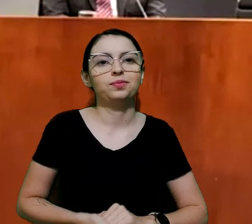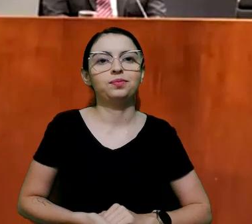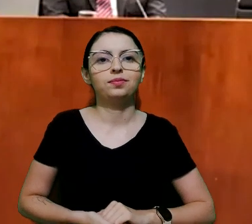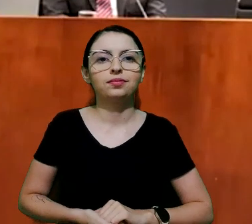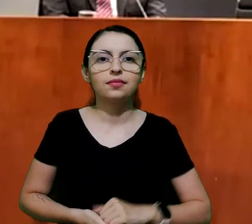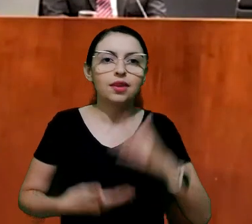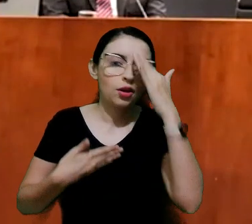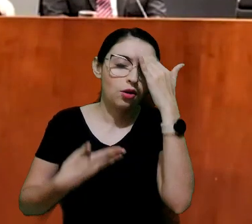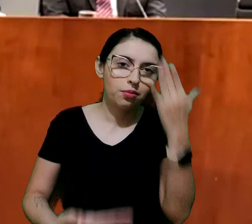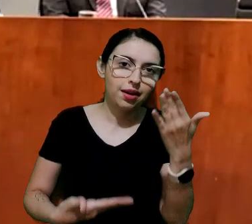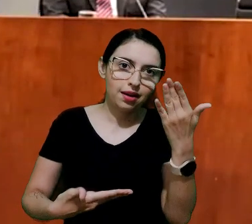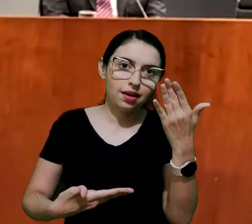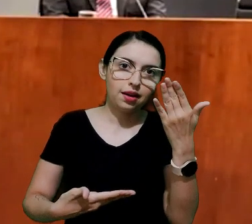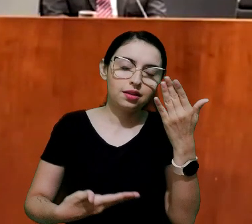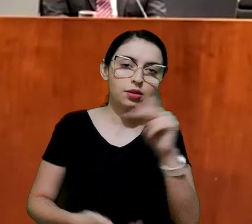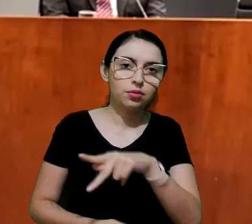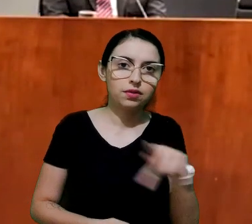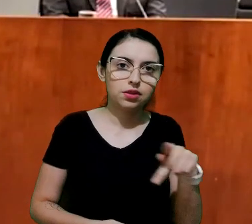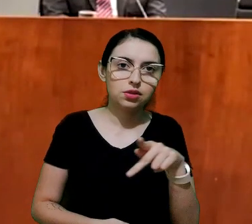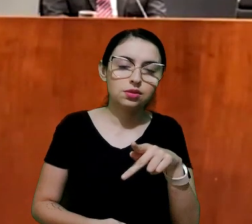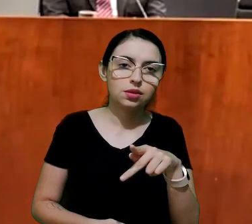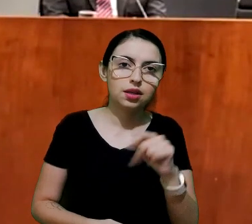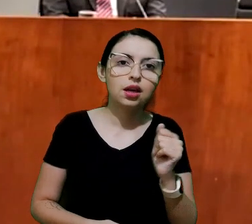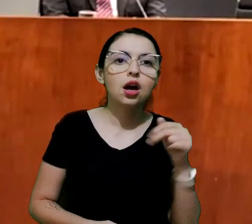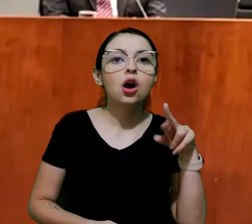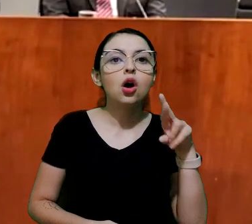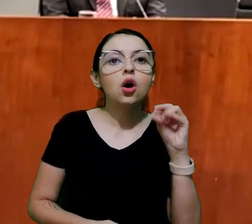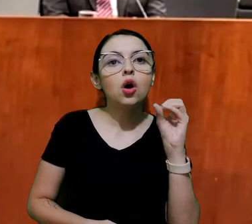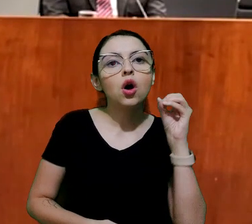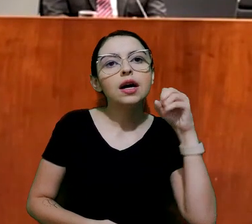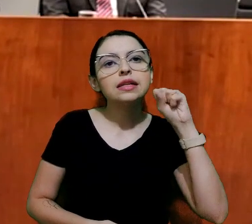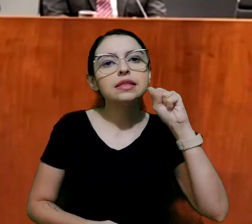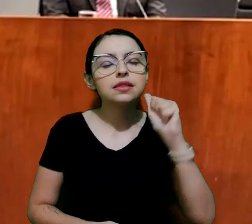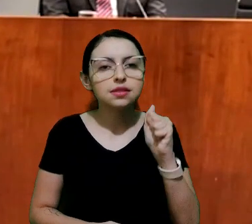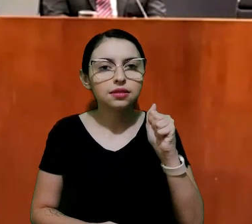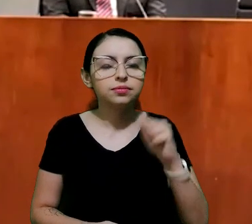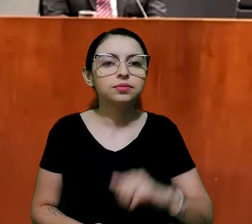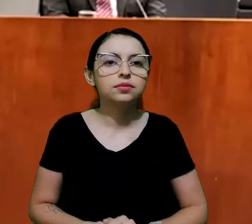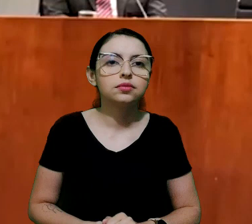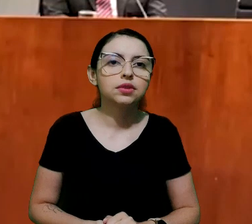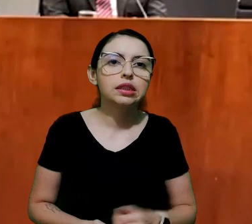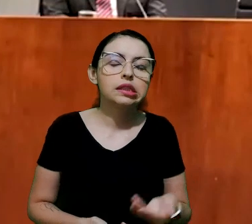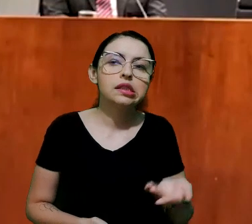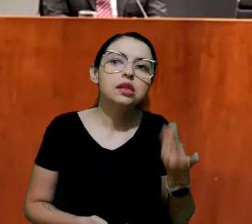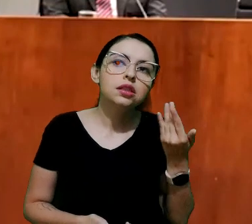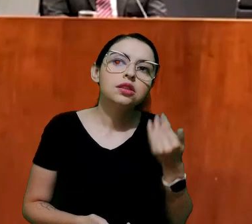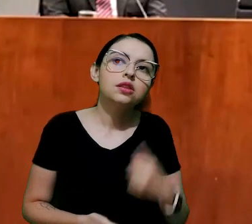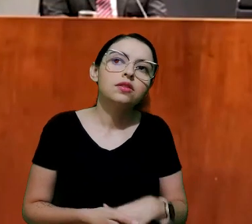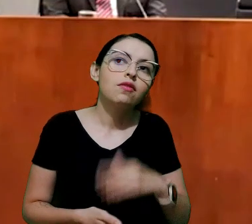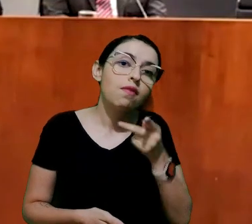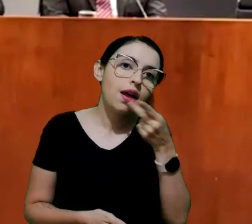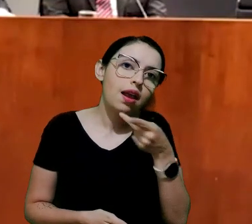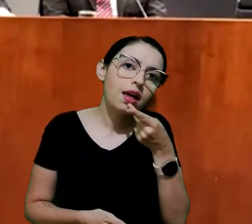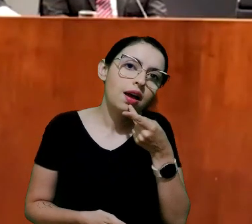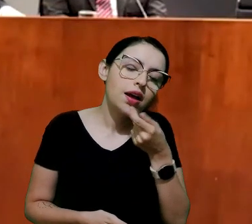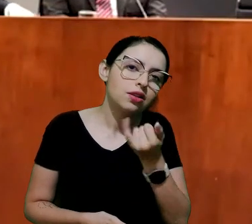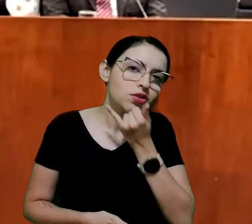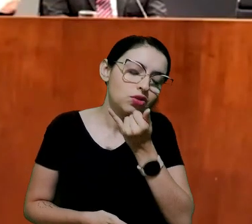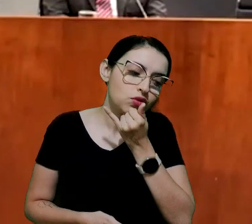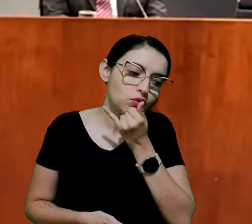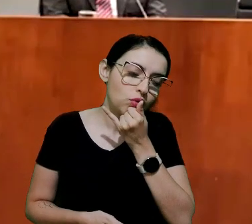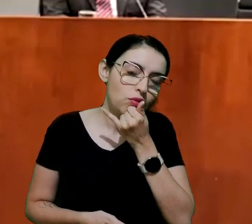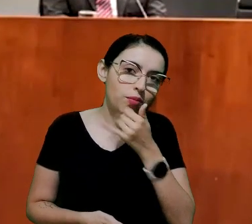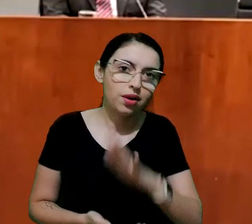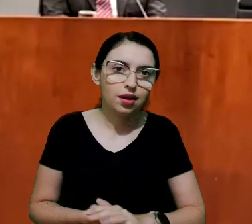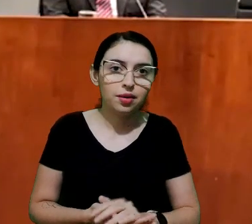Muito obrigado, professora Rosa Neri. Eu quero, antes de mais nada, me desculpar que ao